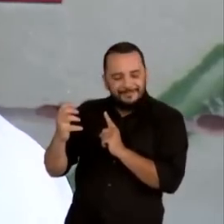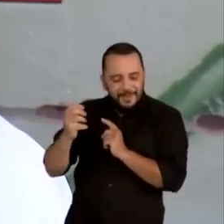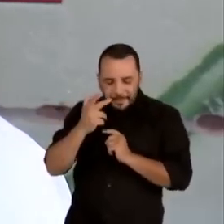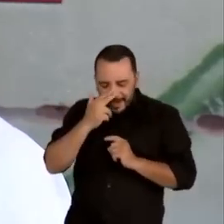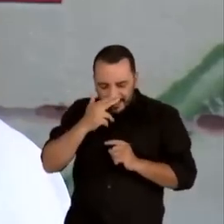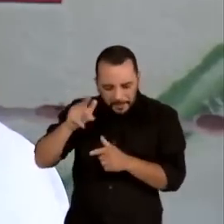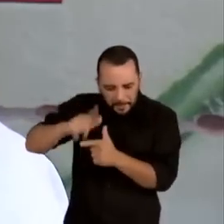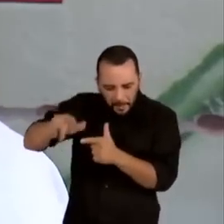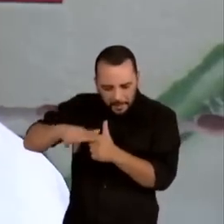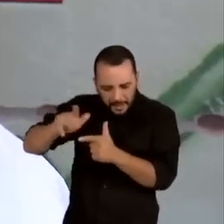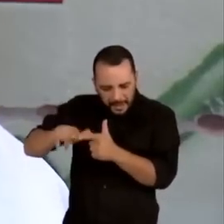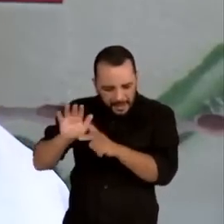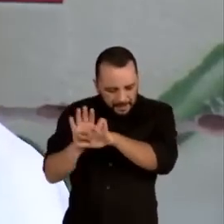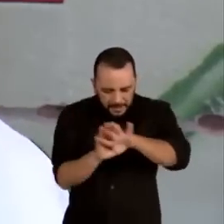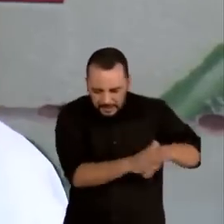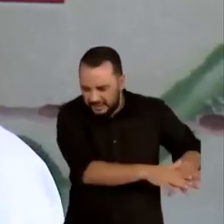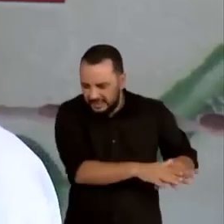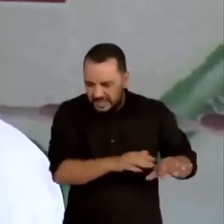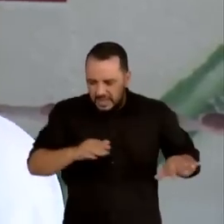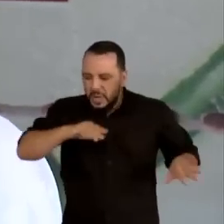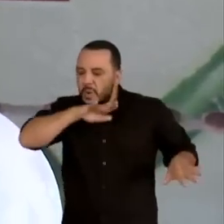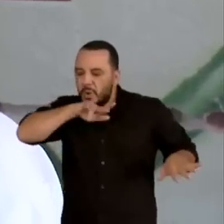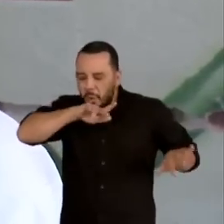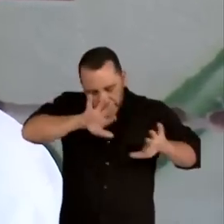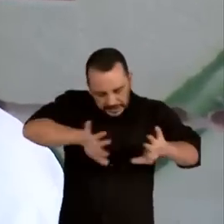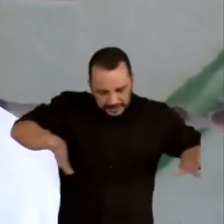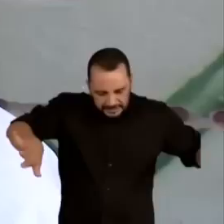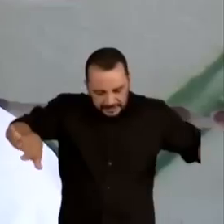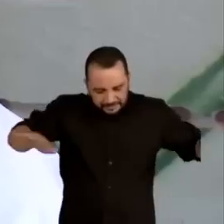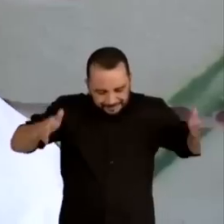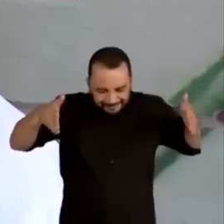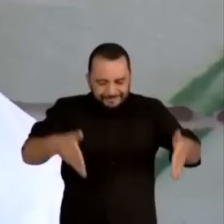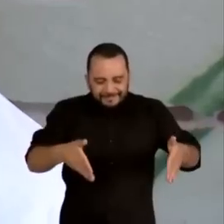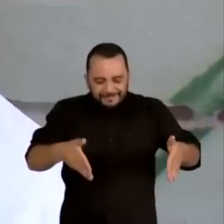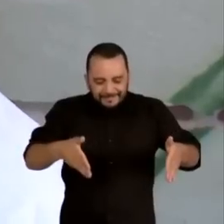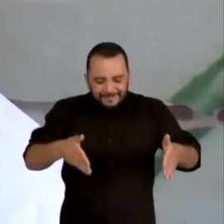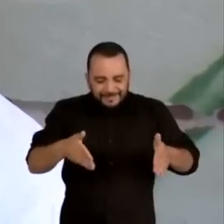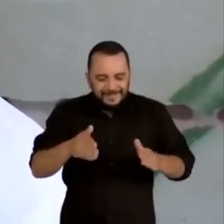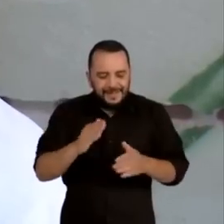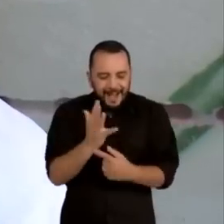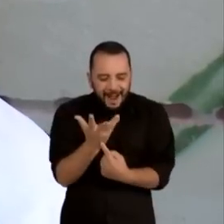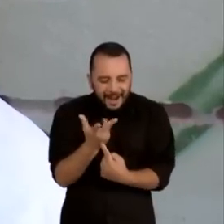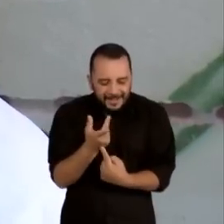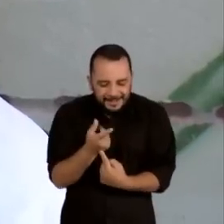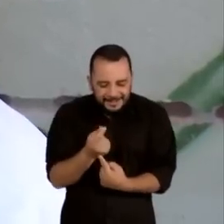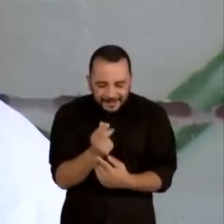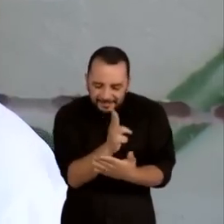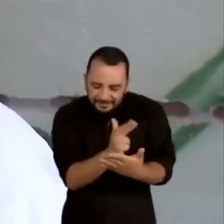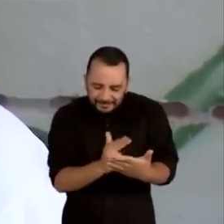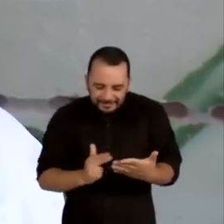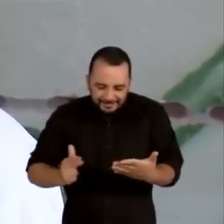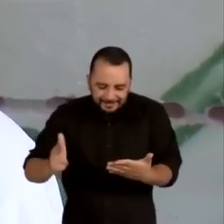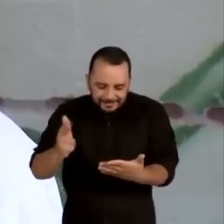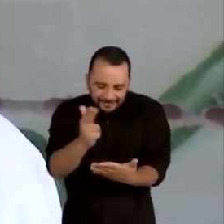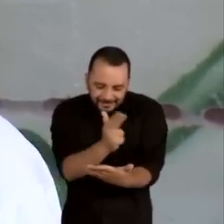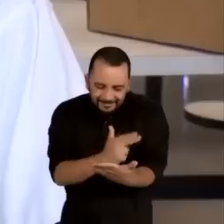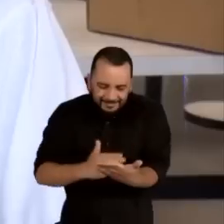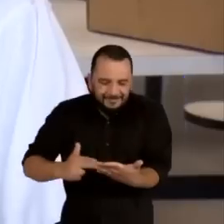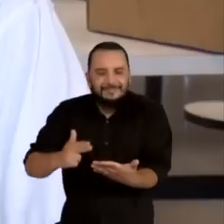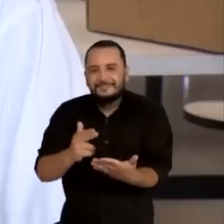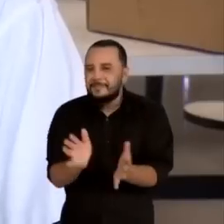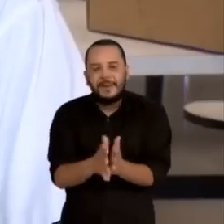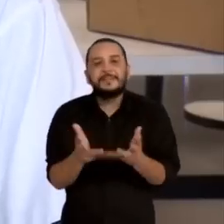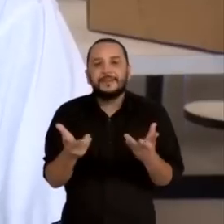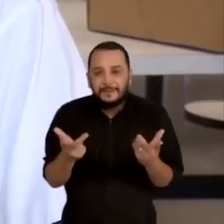escapatória das suas emoções ruins ou boas também. Você consegue pôr aquilo na pintura e é algo bem incrível.